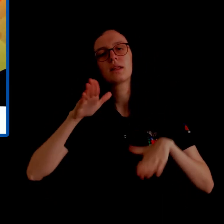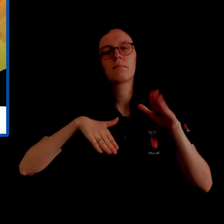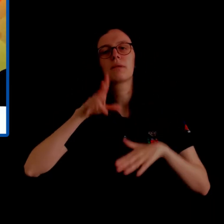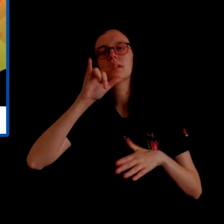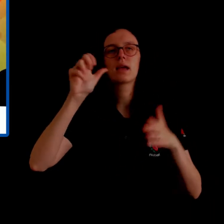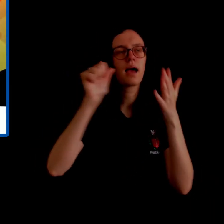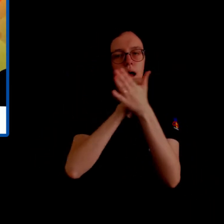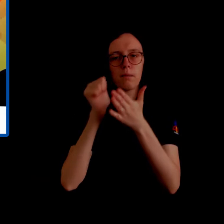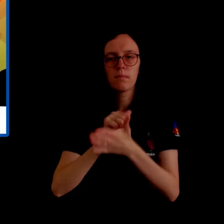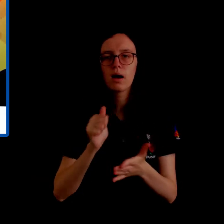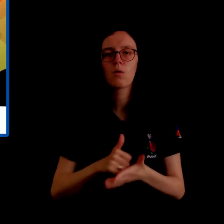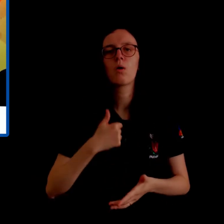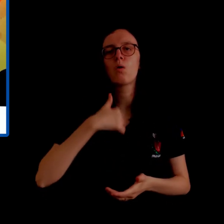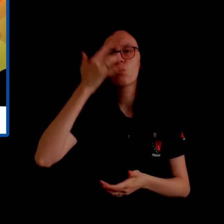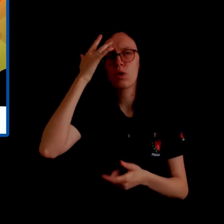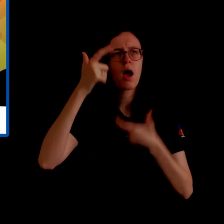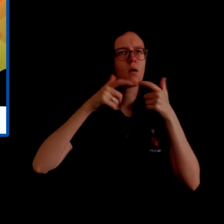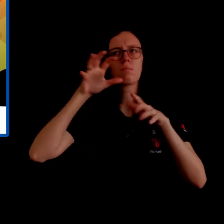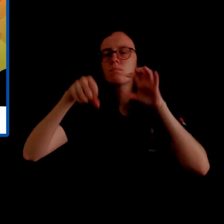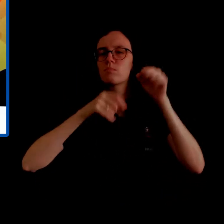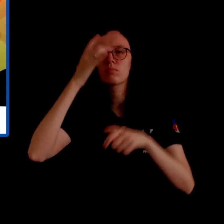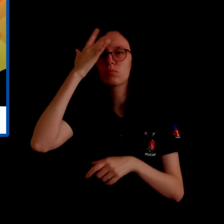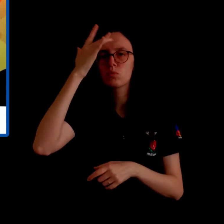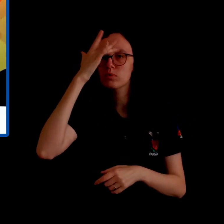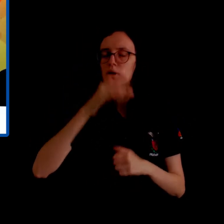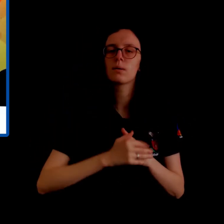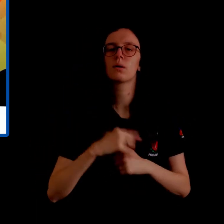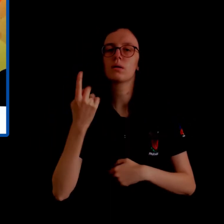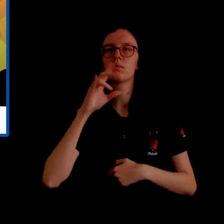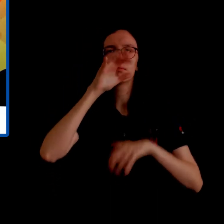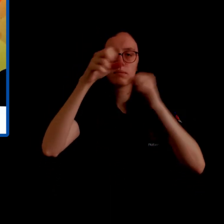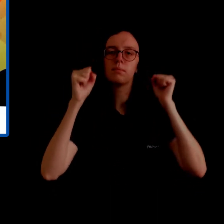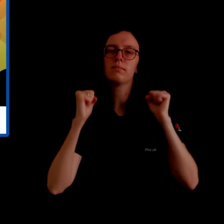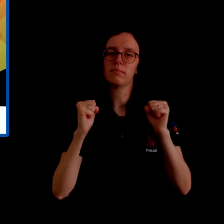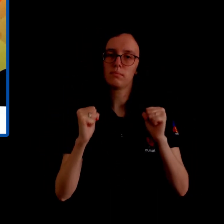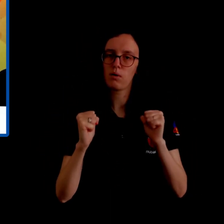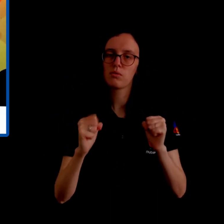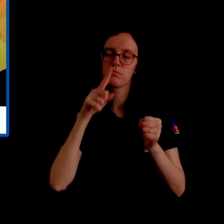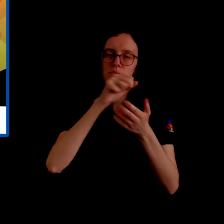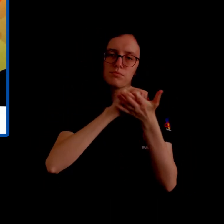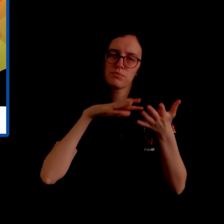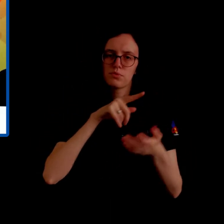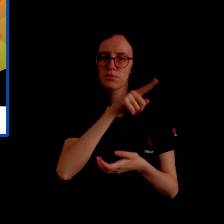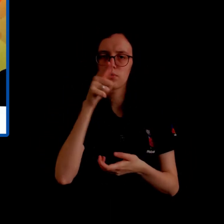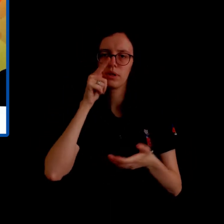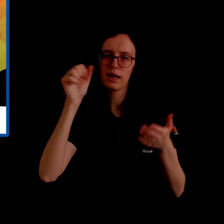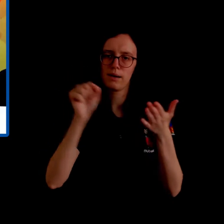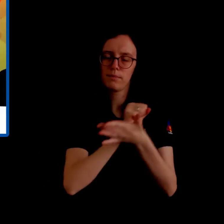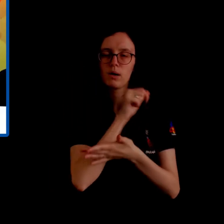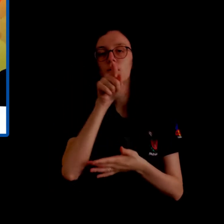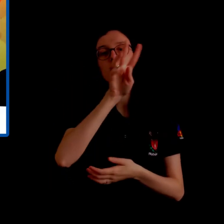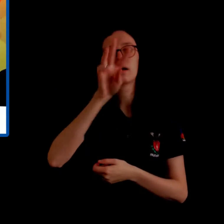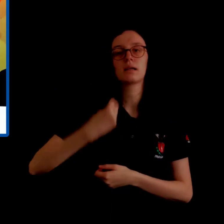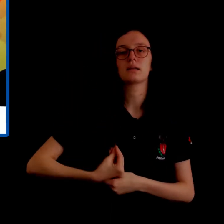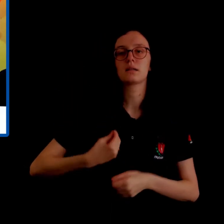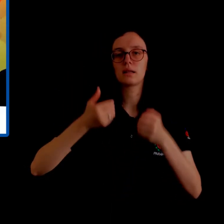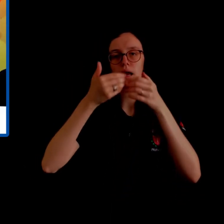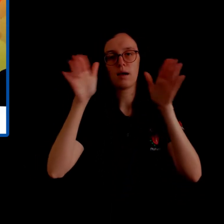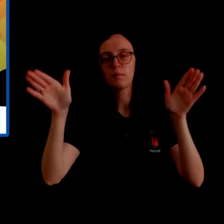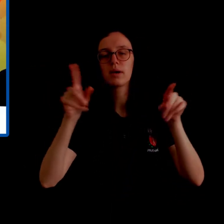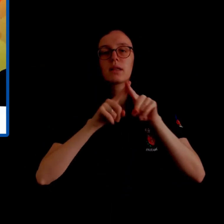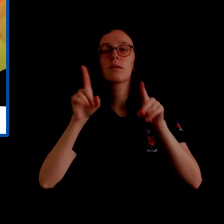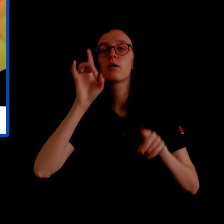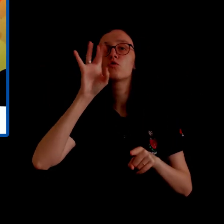coisa e você não sabe onde coletar, nesse site você consegue pegar aquela atividade que você apagou. É um site que vai estar aberto para todo mundo, mas é só